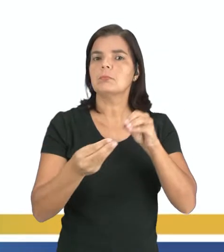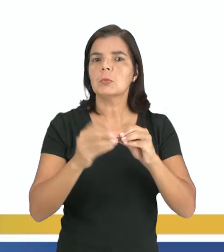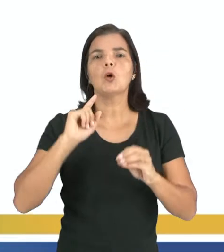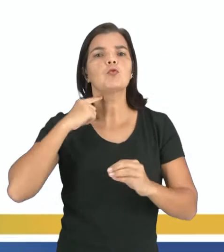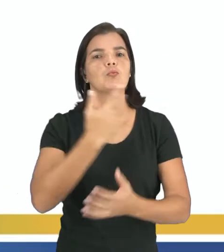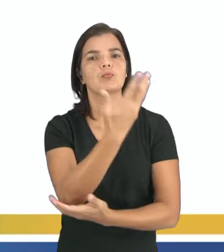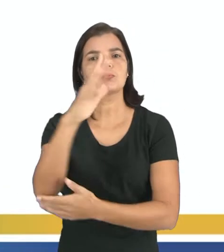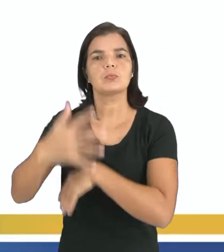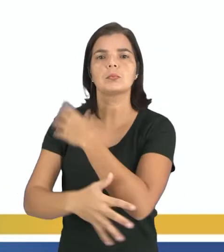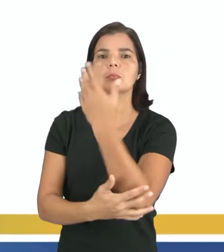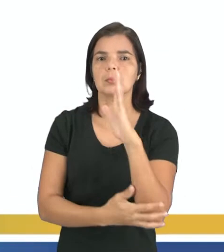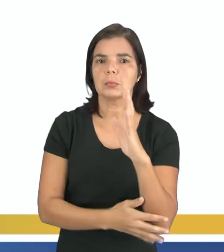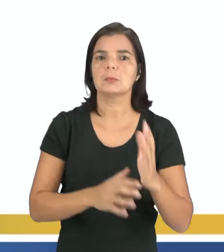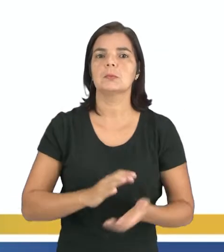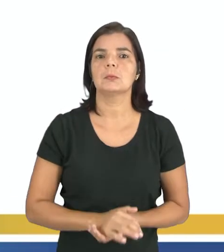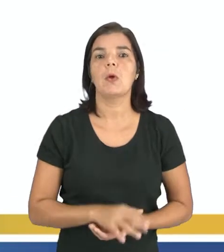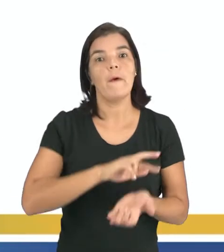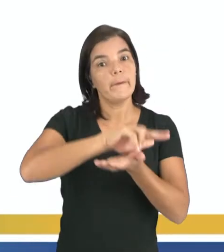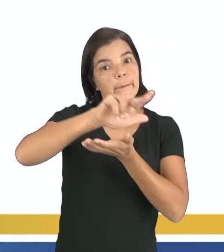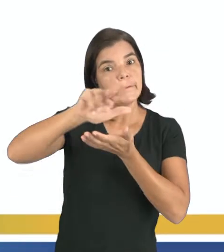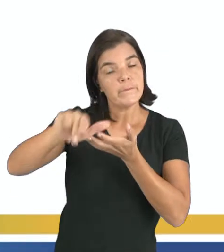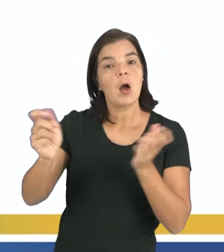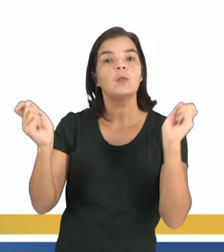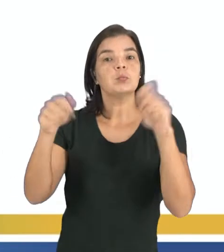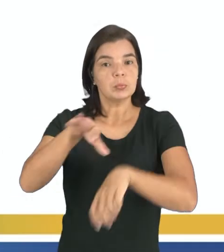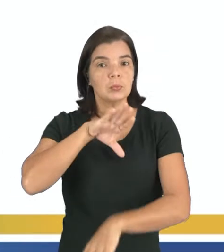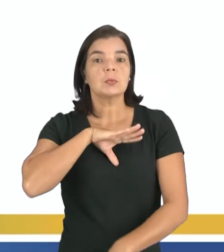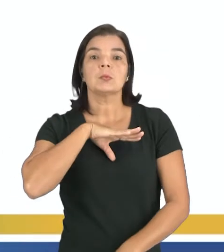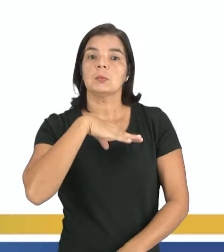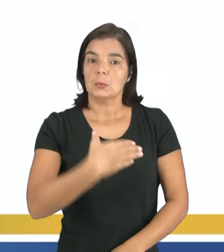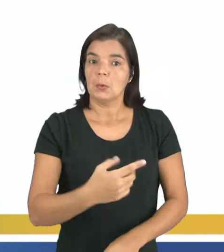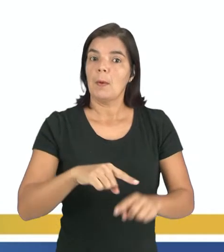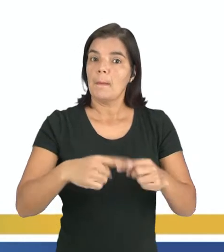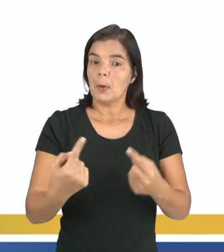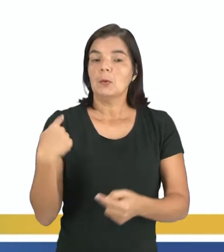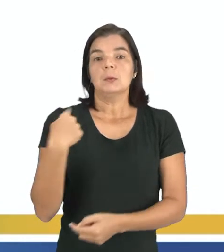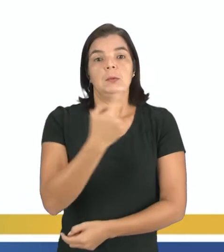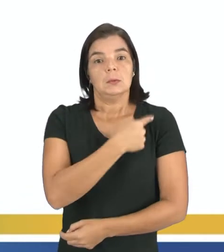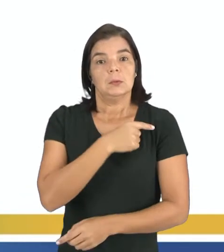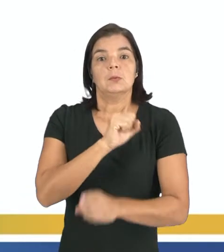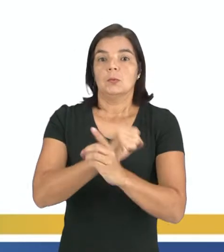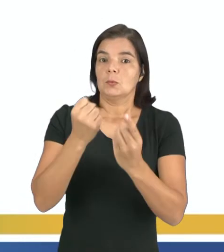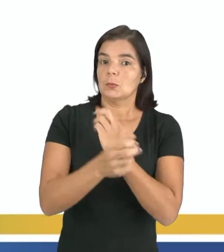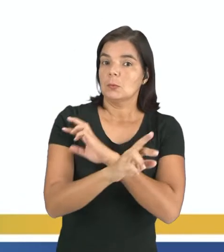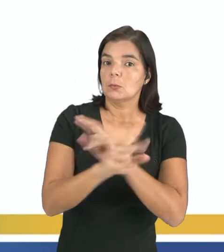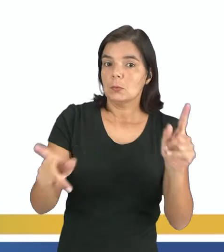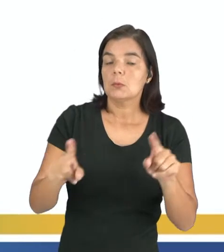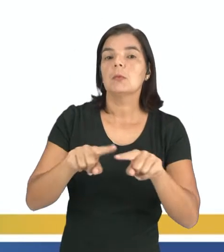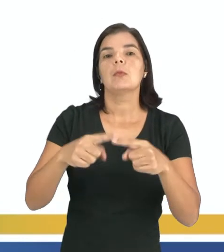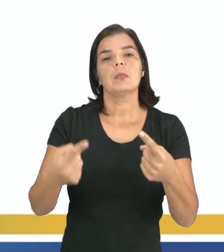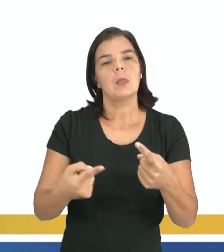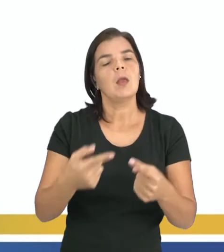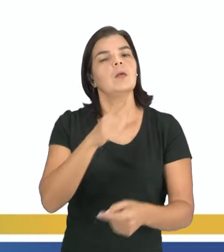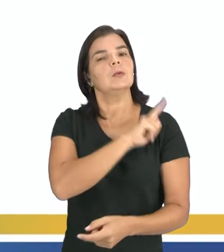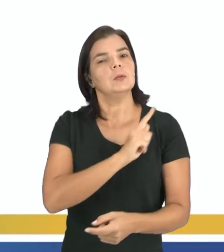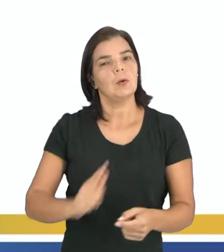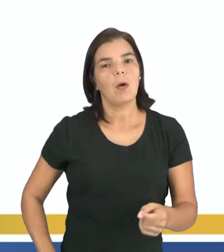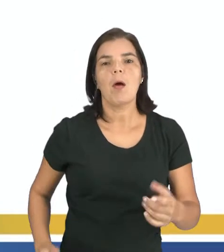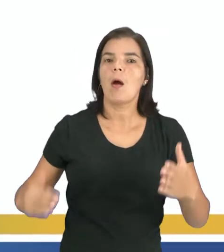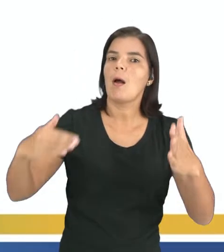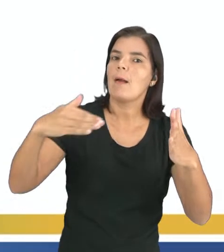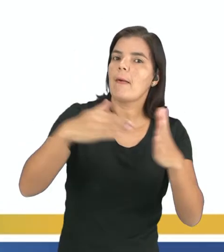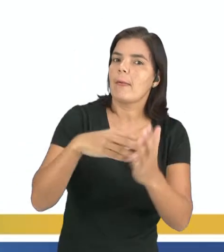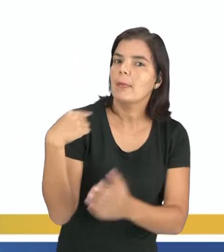poluição ambiental? Várias atitudes podem ser feitas e por agentes sociais diferentes, desde o governo